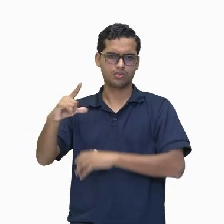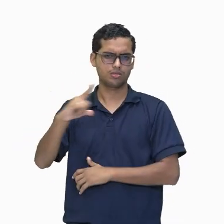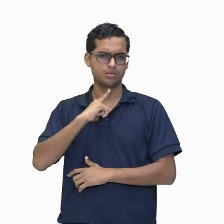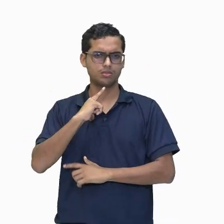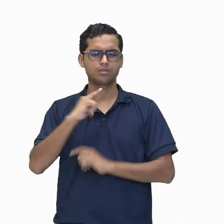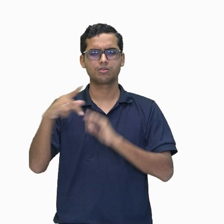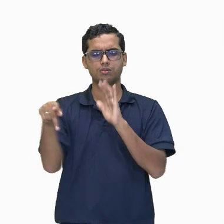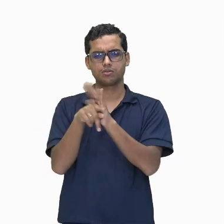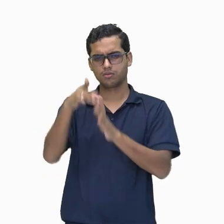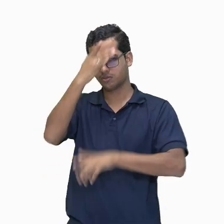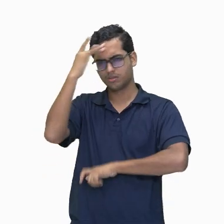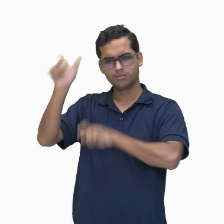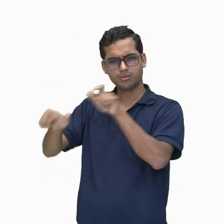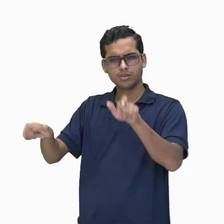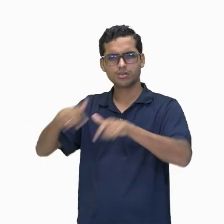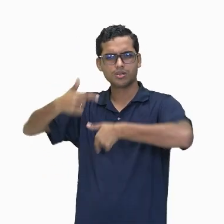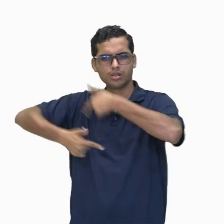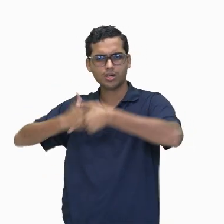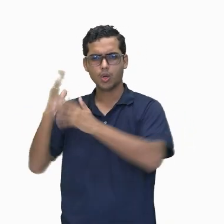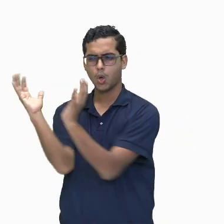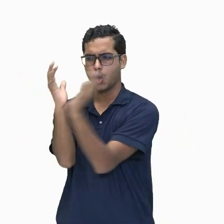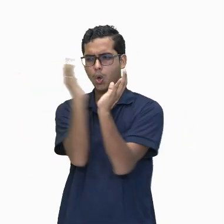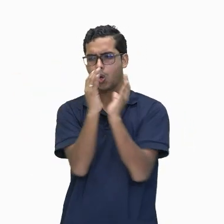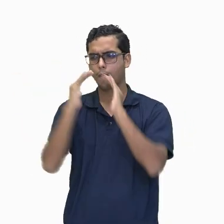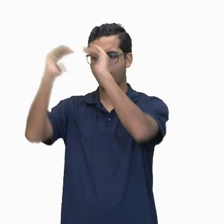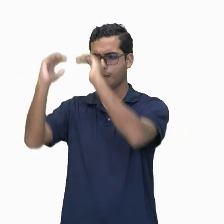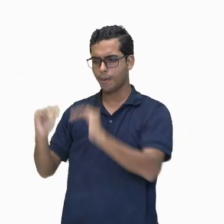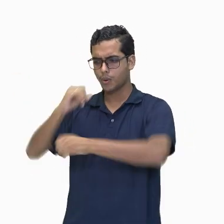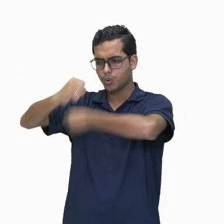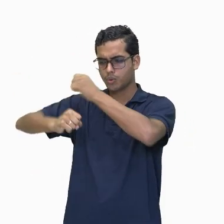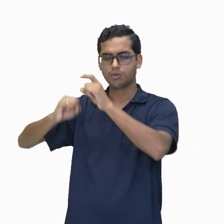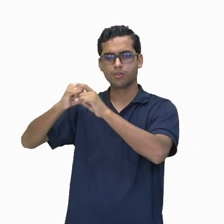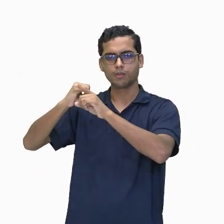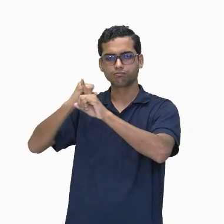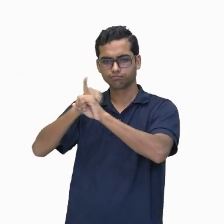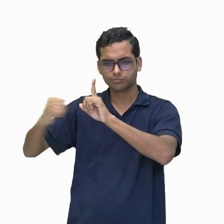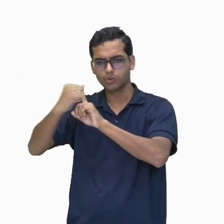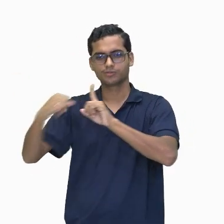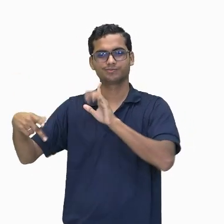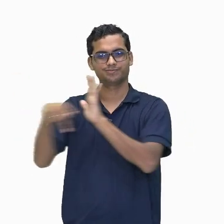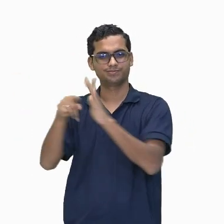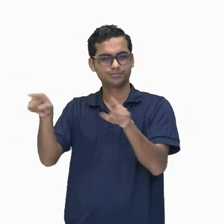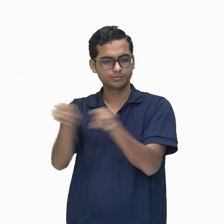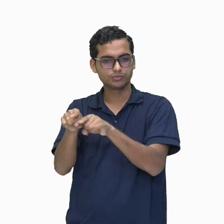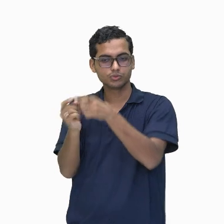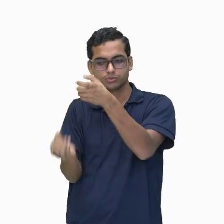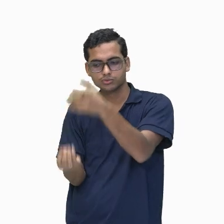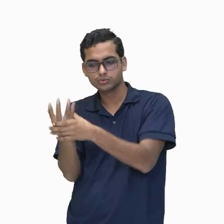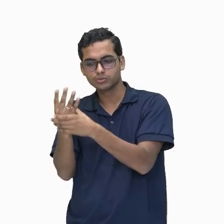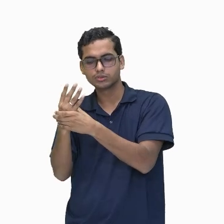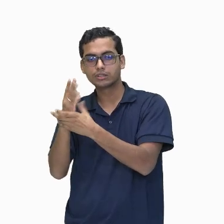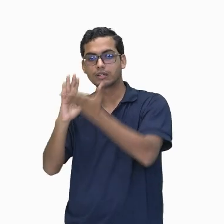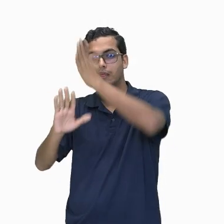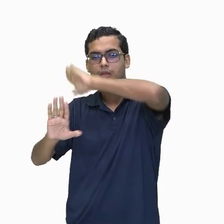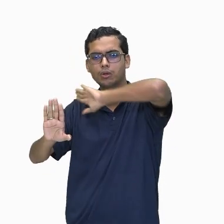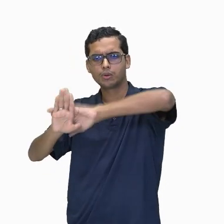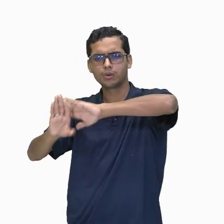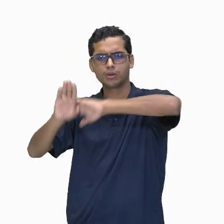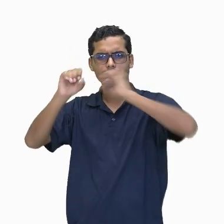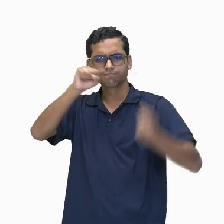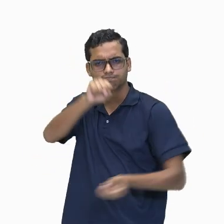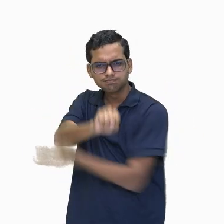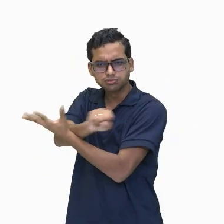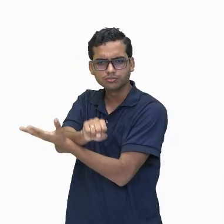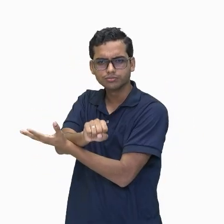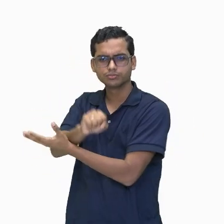os operários, as classes sociais, e surge junto a corrupção. E os pensadores